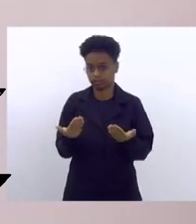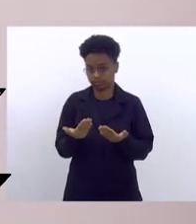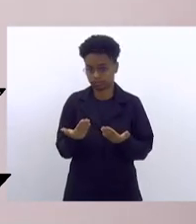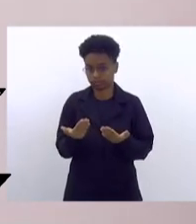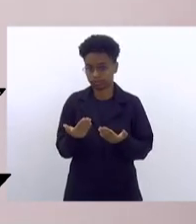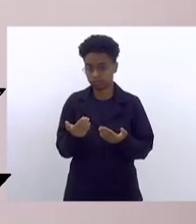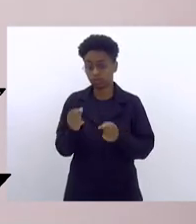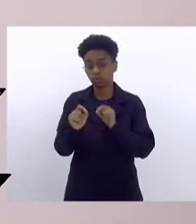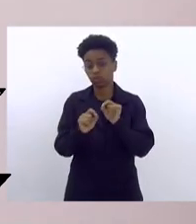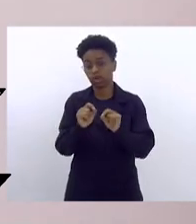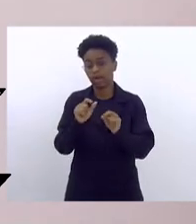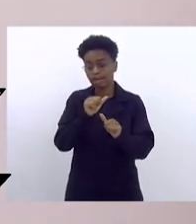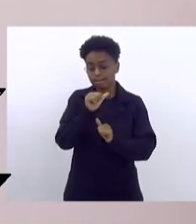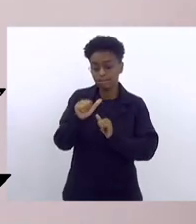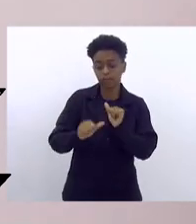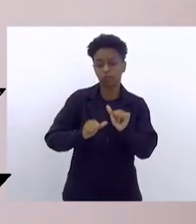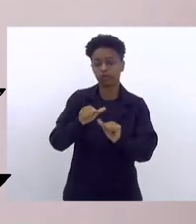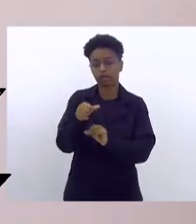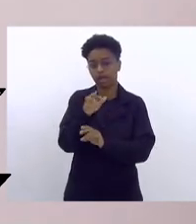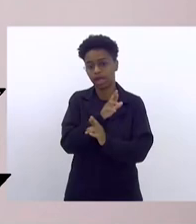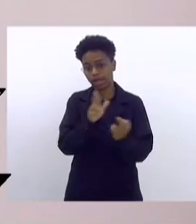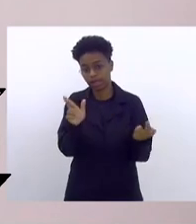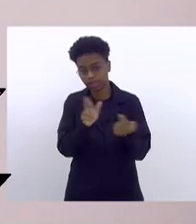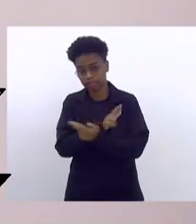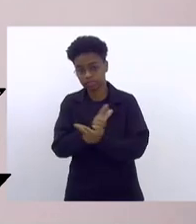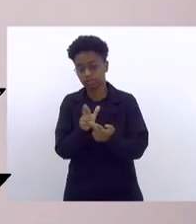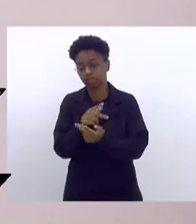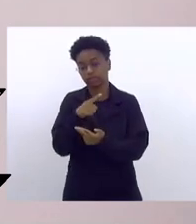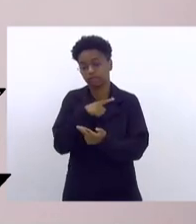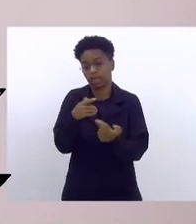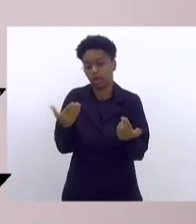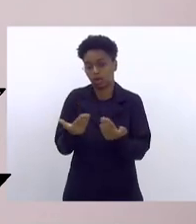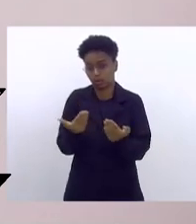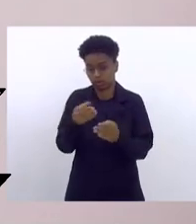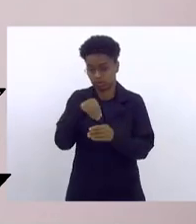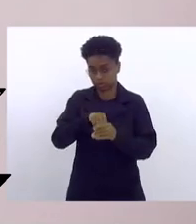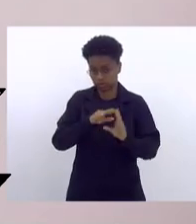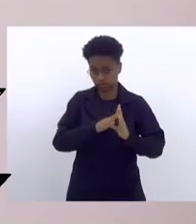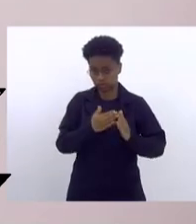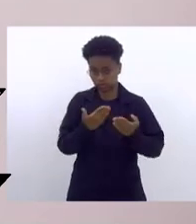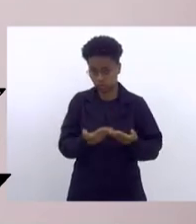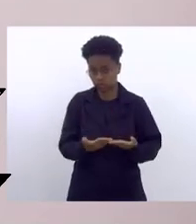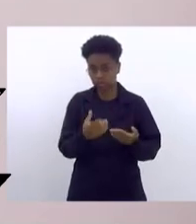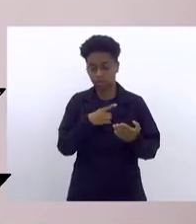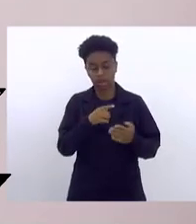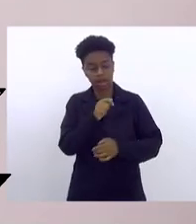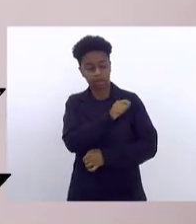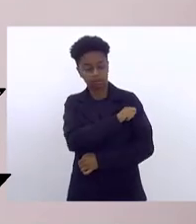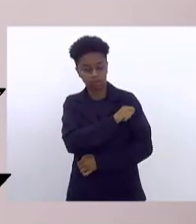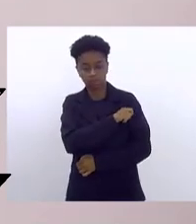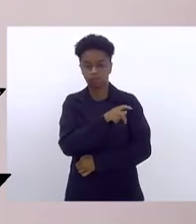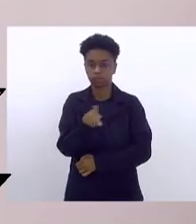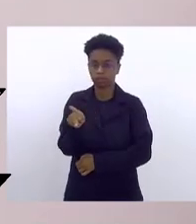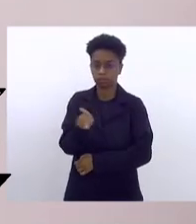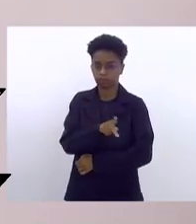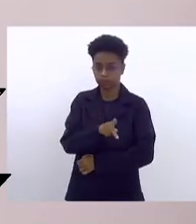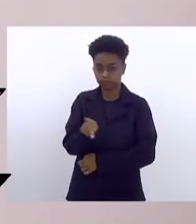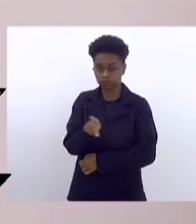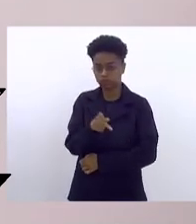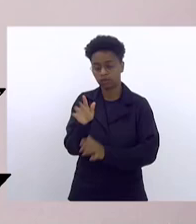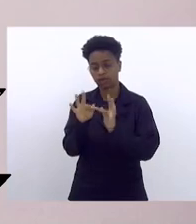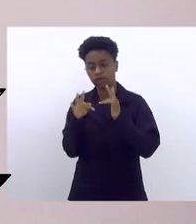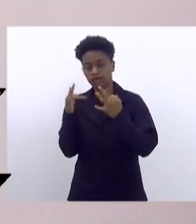modificar a relação existente que hoje há dentro da escola entre alunos entre professores entre